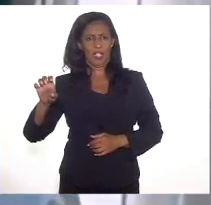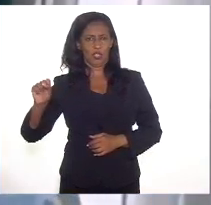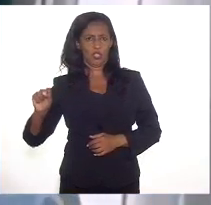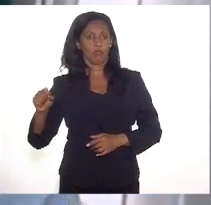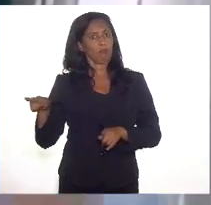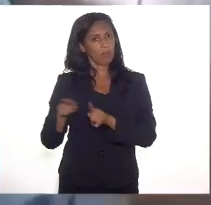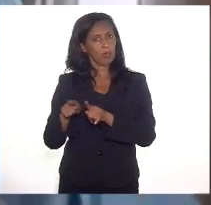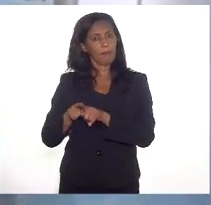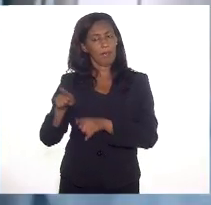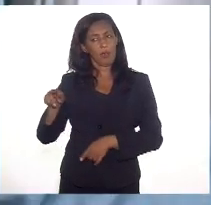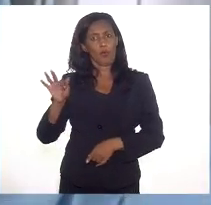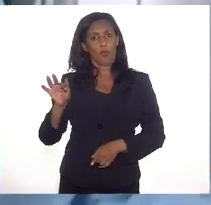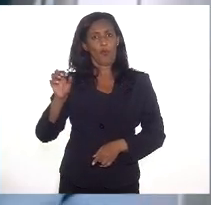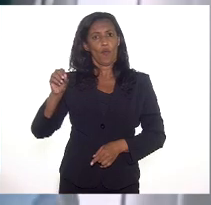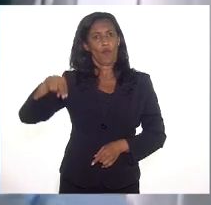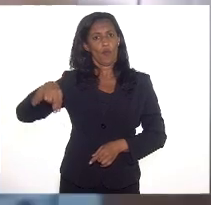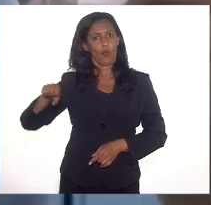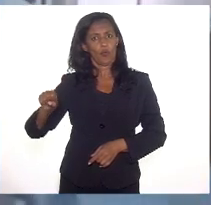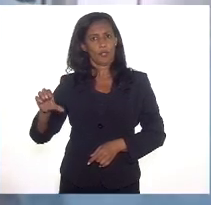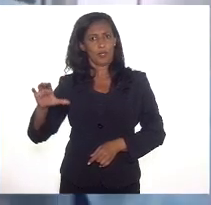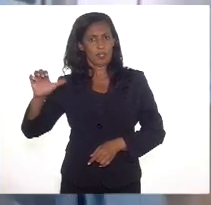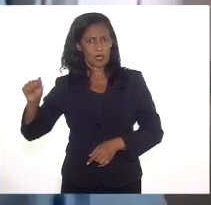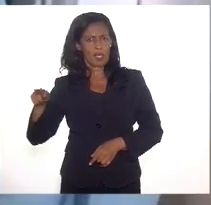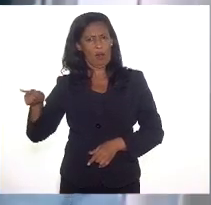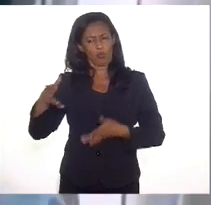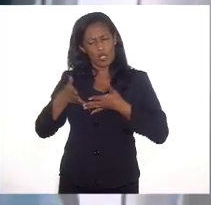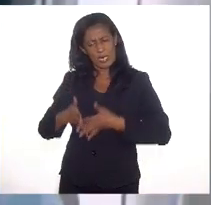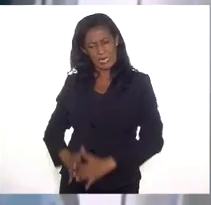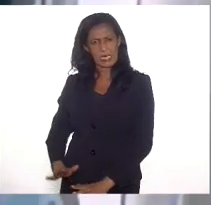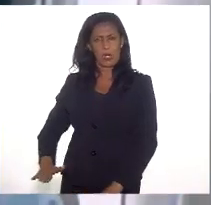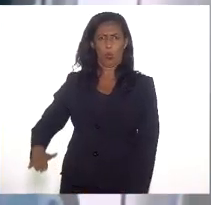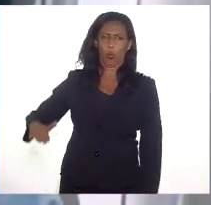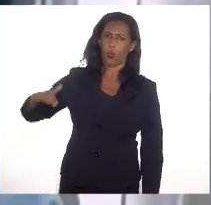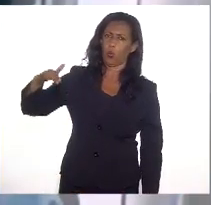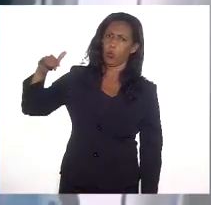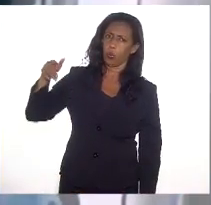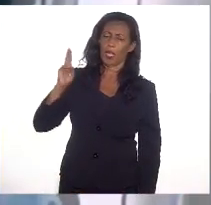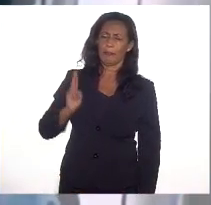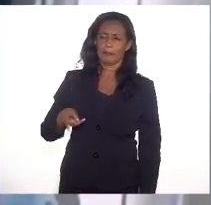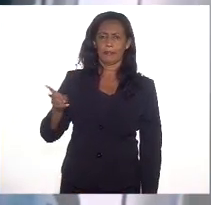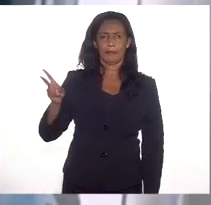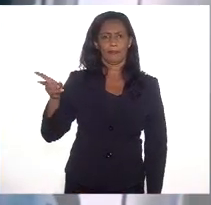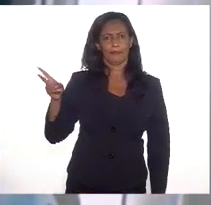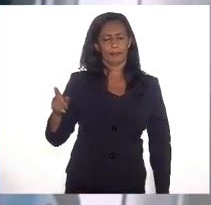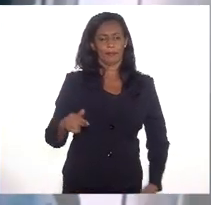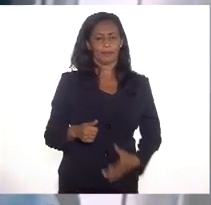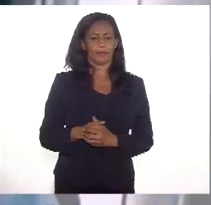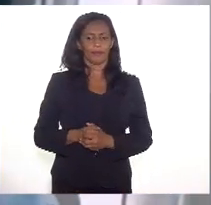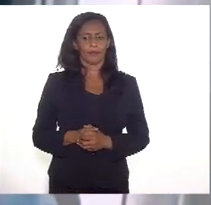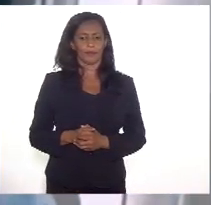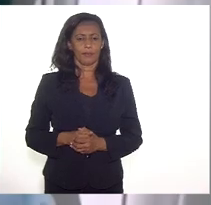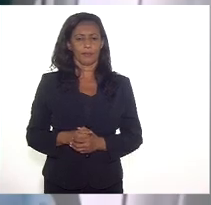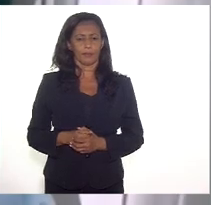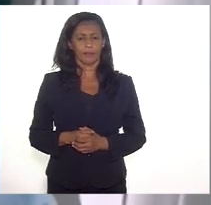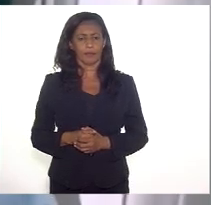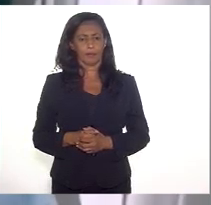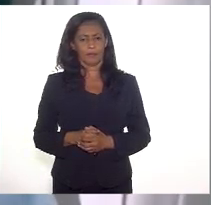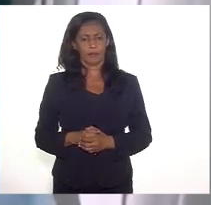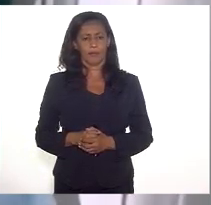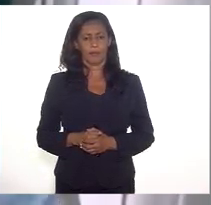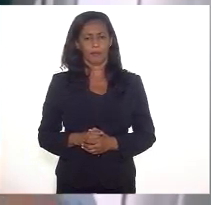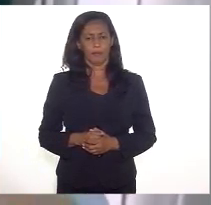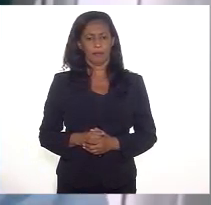Fonseca, onde o Bruno era oriundo, nascido, criado, e ele mesmo, Bruno Ribeiro, como presidente da fundação,